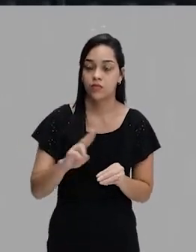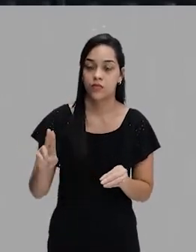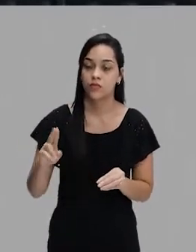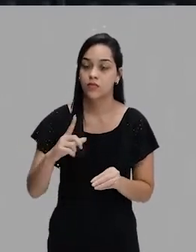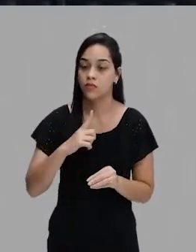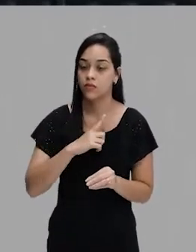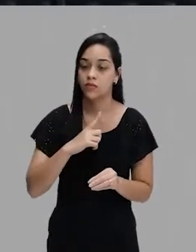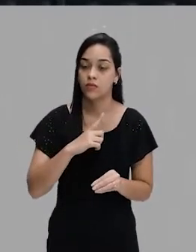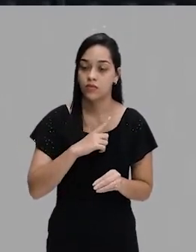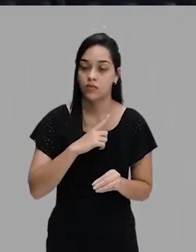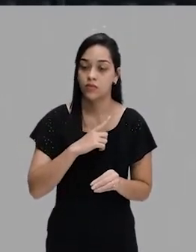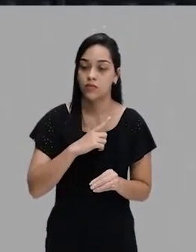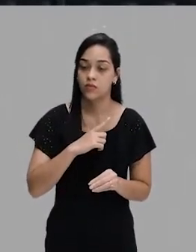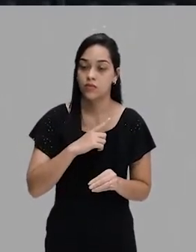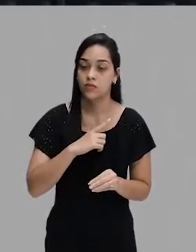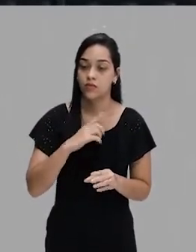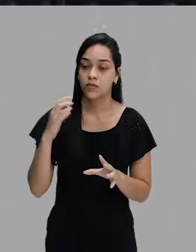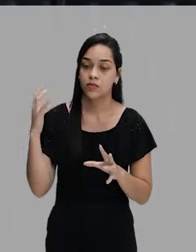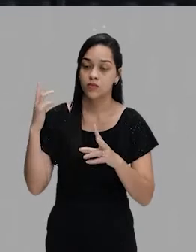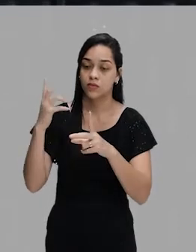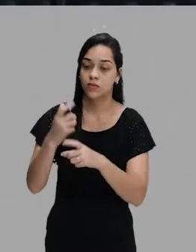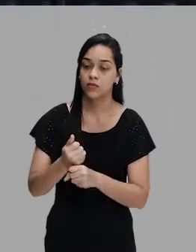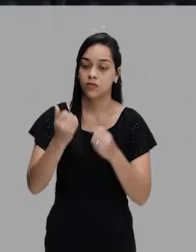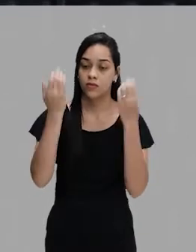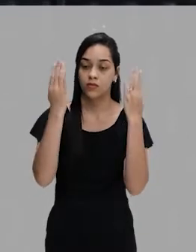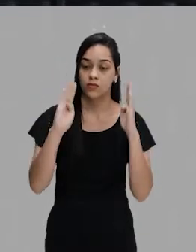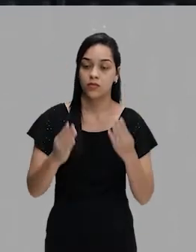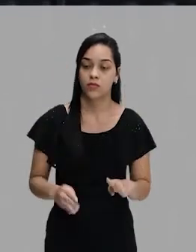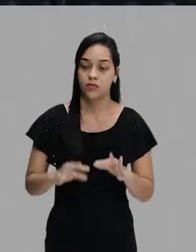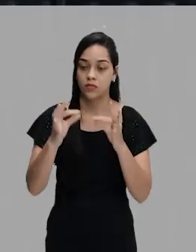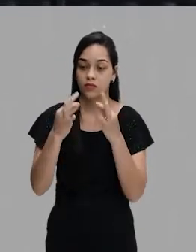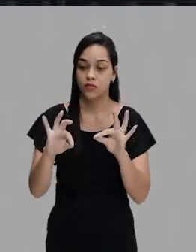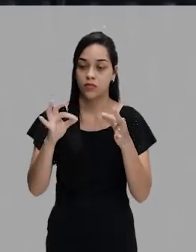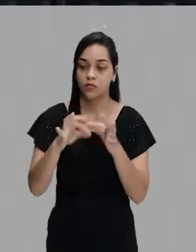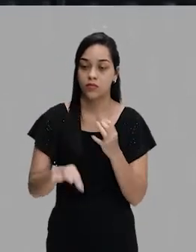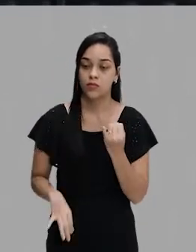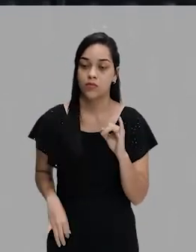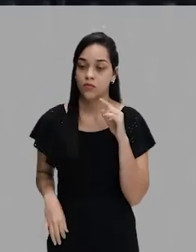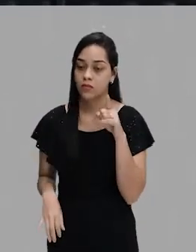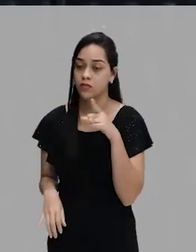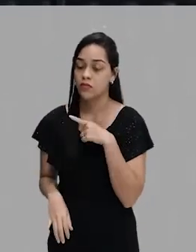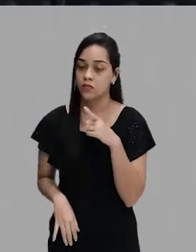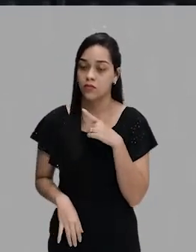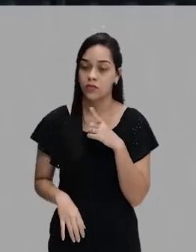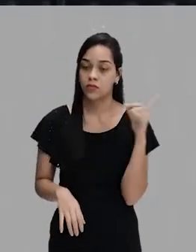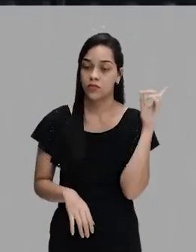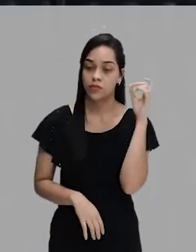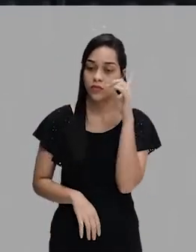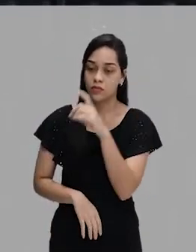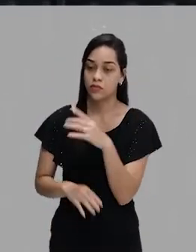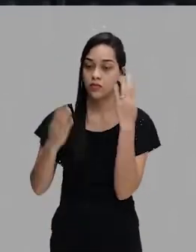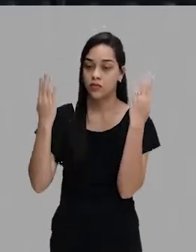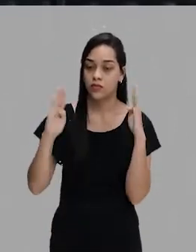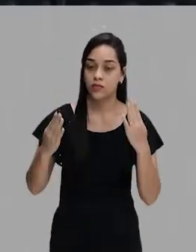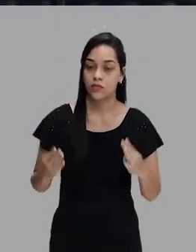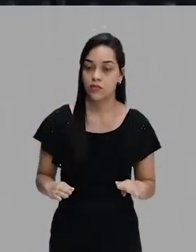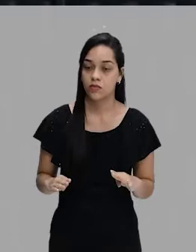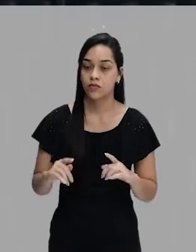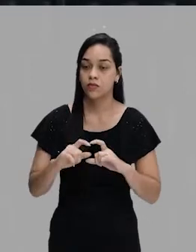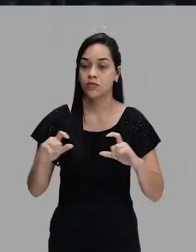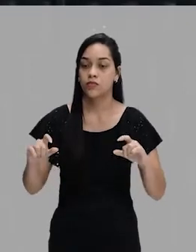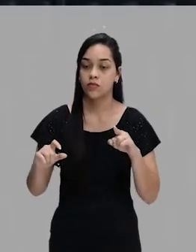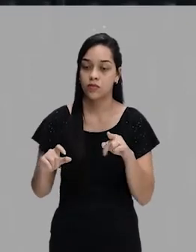volto à questão da revisão, de análise sintática. Se você tiver dificuldades em analisar sintaticamente uma oração,